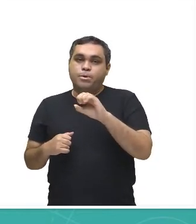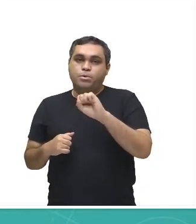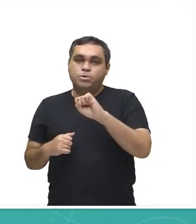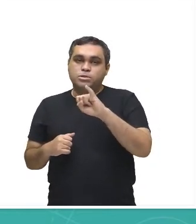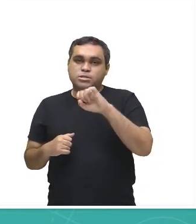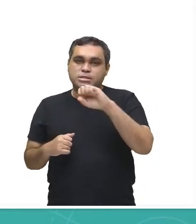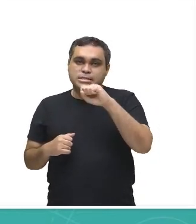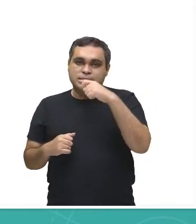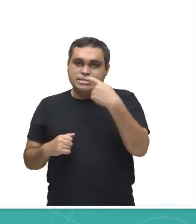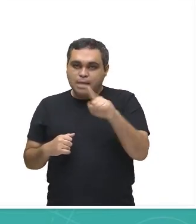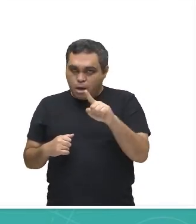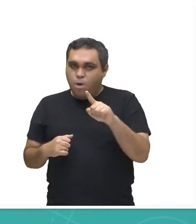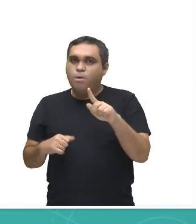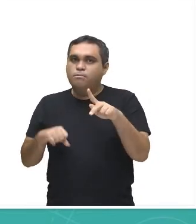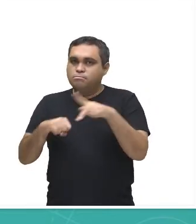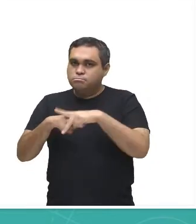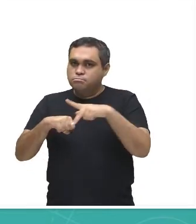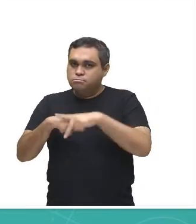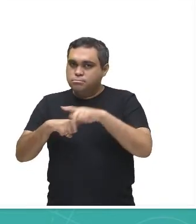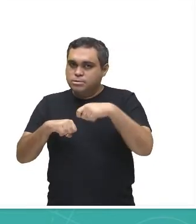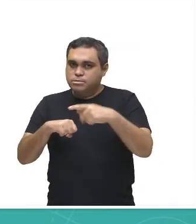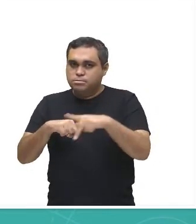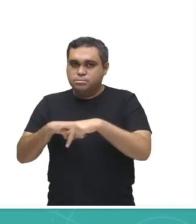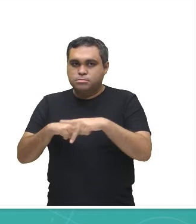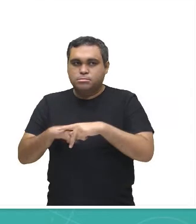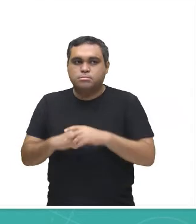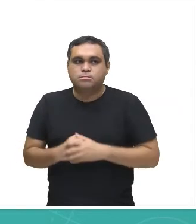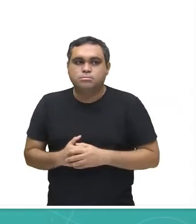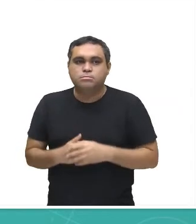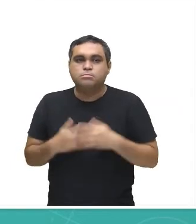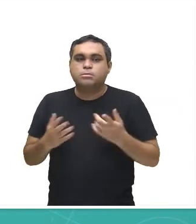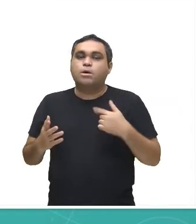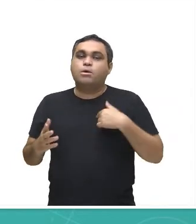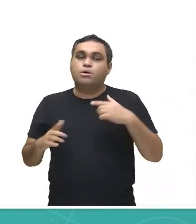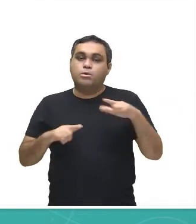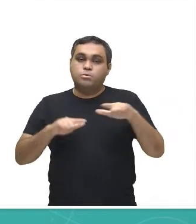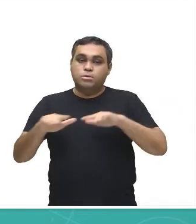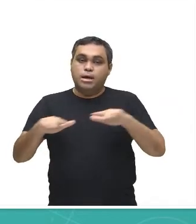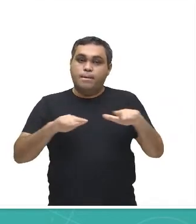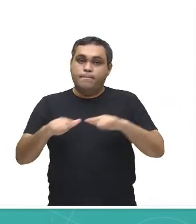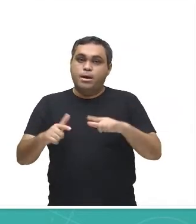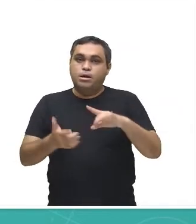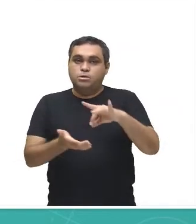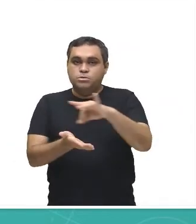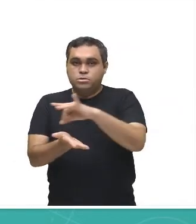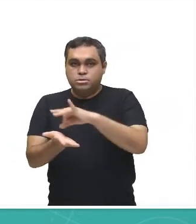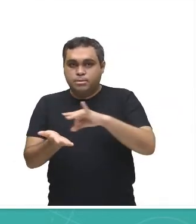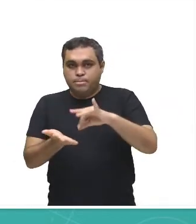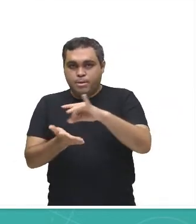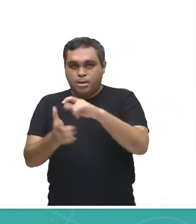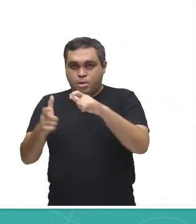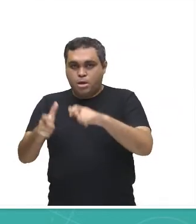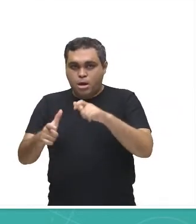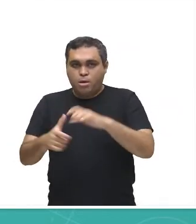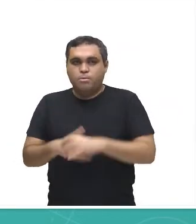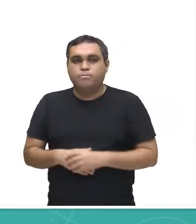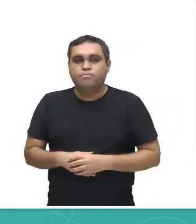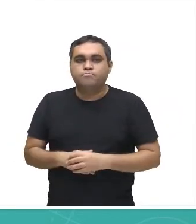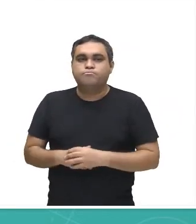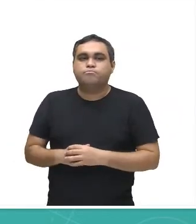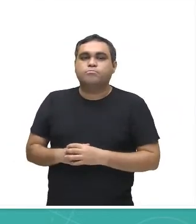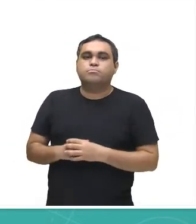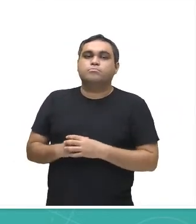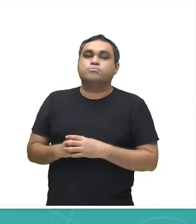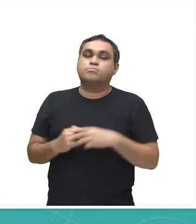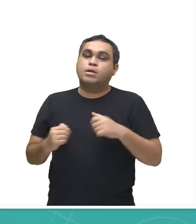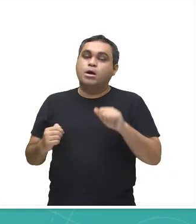trabalho, como eu falei para vocês, I work at CMEAM. Então, companies, workplaces. Quando eu me